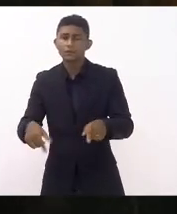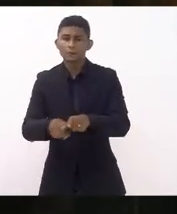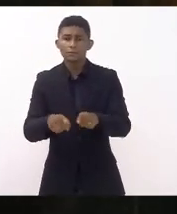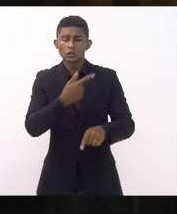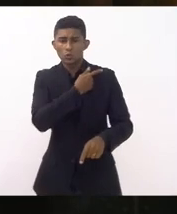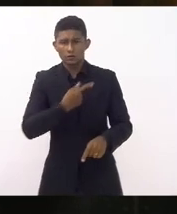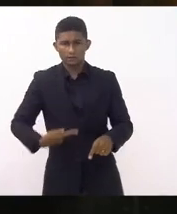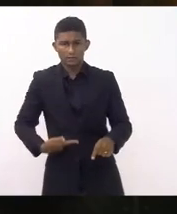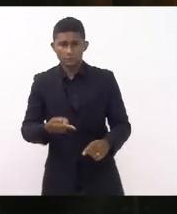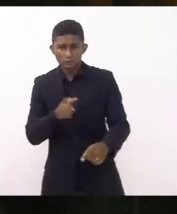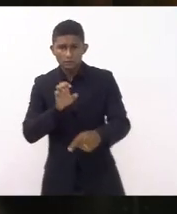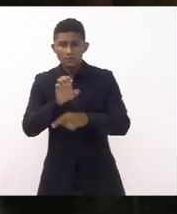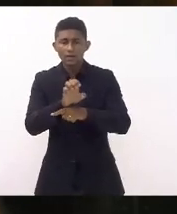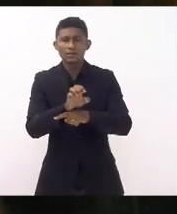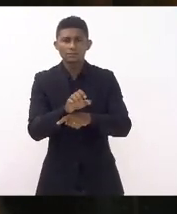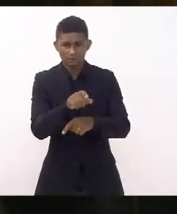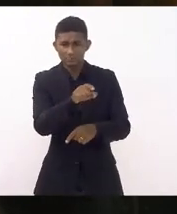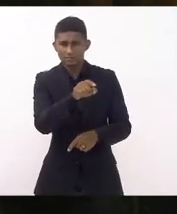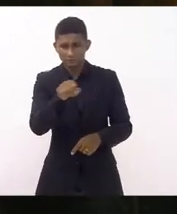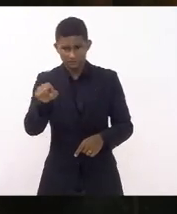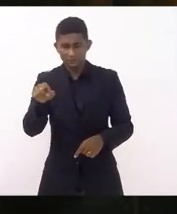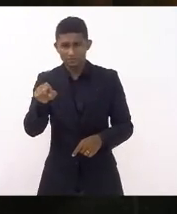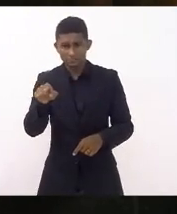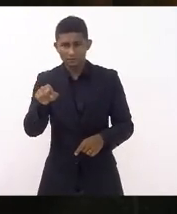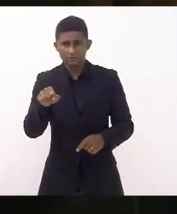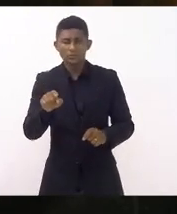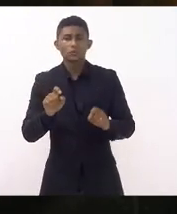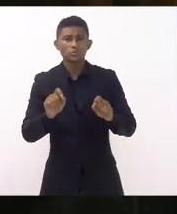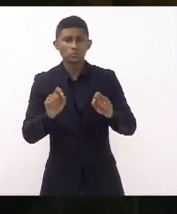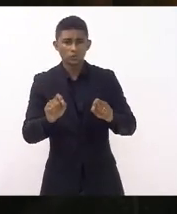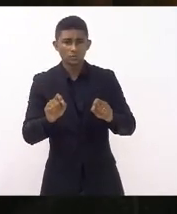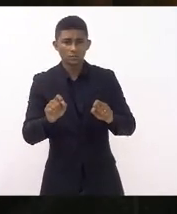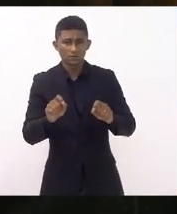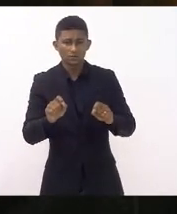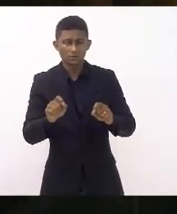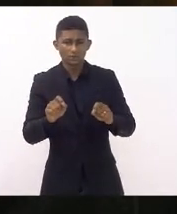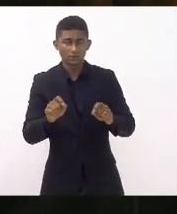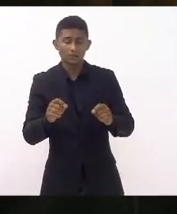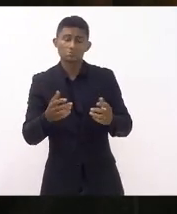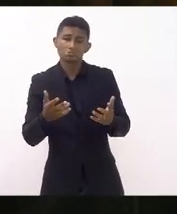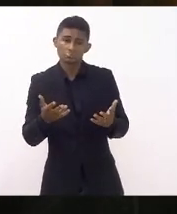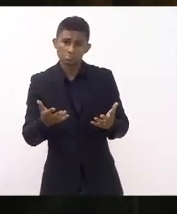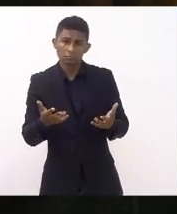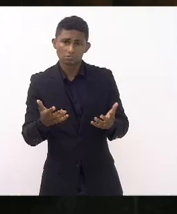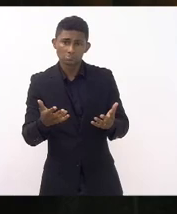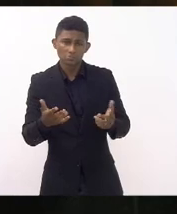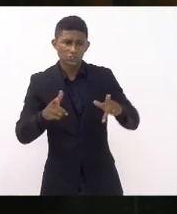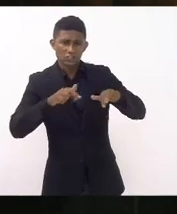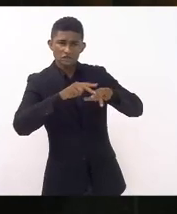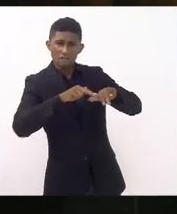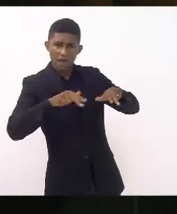estadual alimenta com a sua máquina legendas que não estão com o